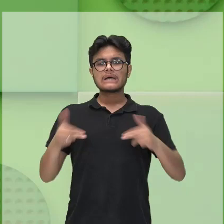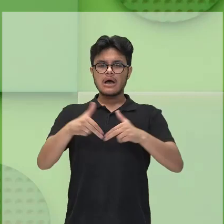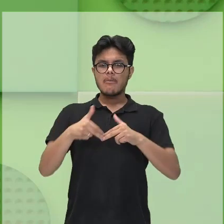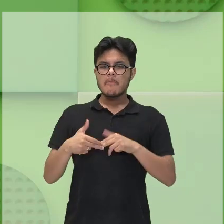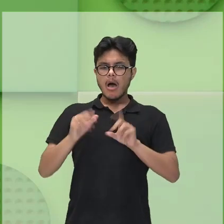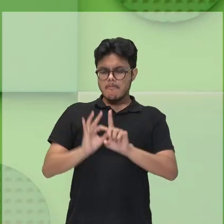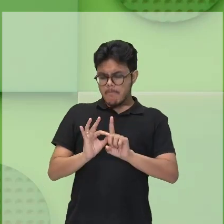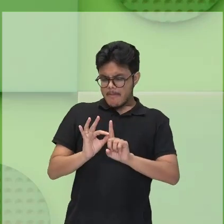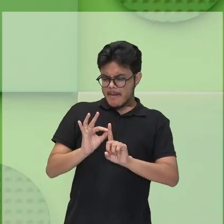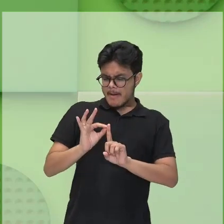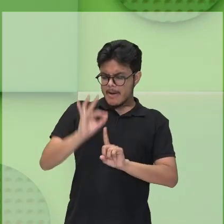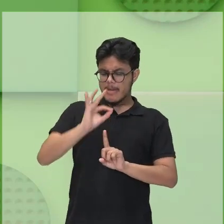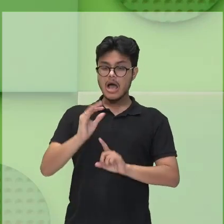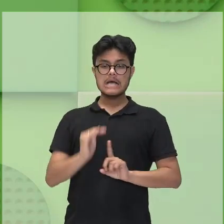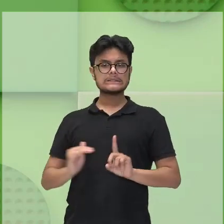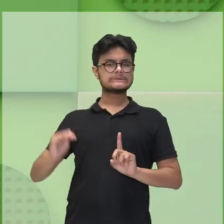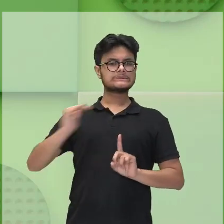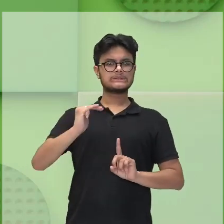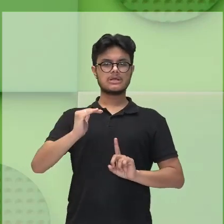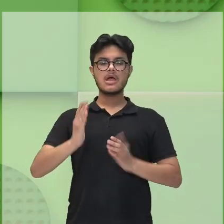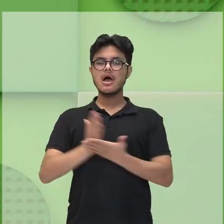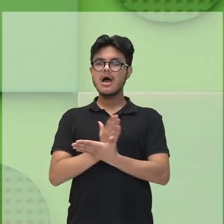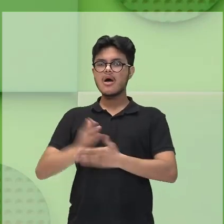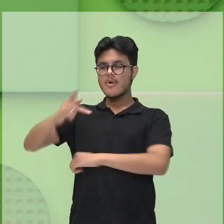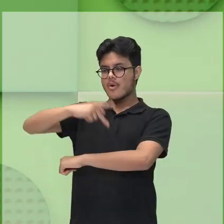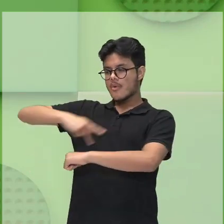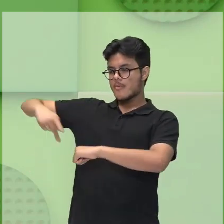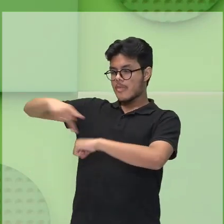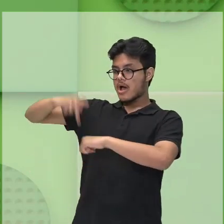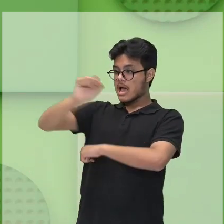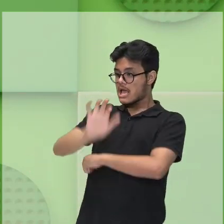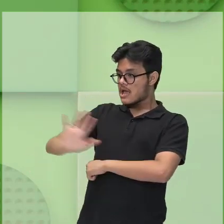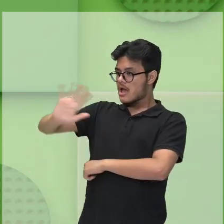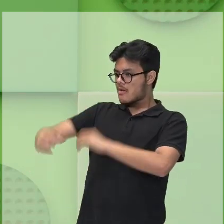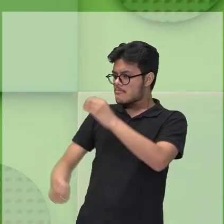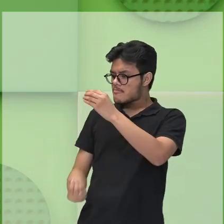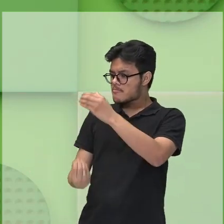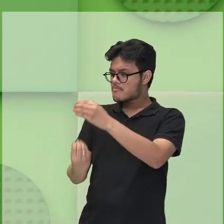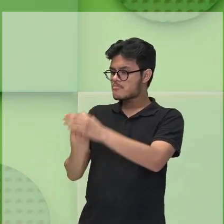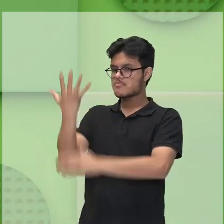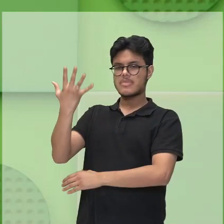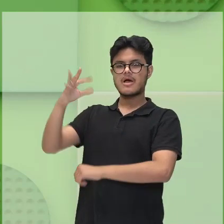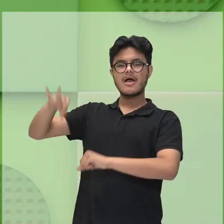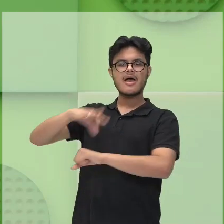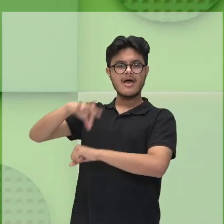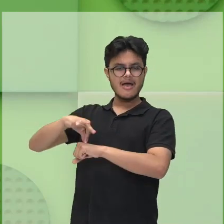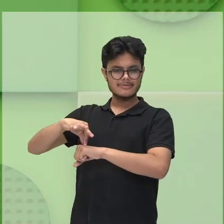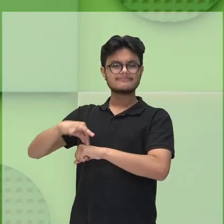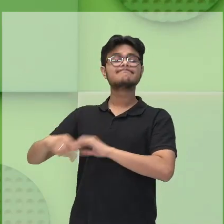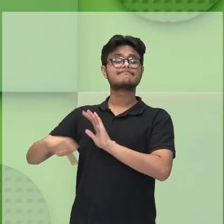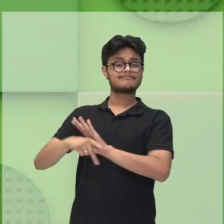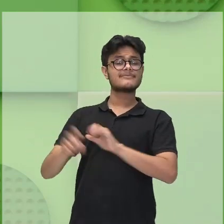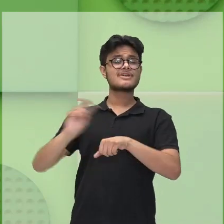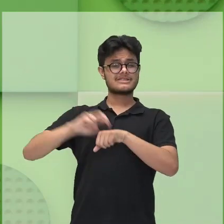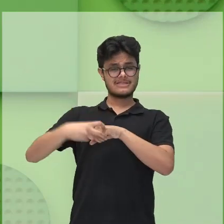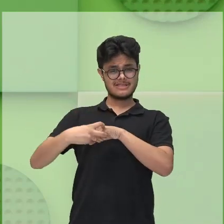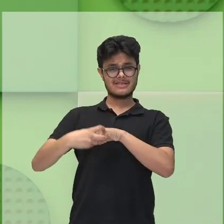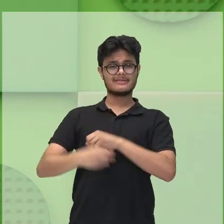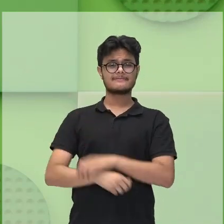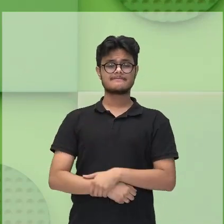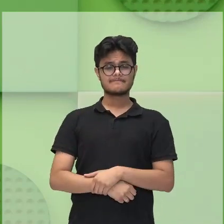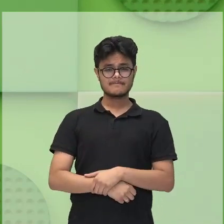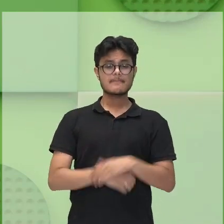aumento de temperatura, existem países da Europa hoje já com casos notificados de